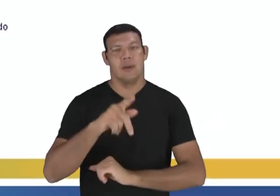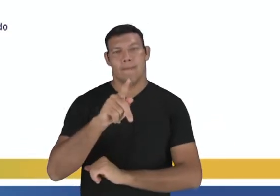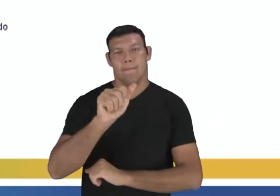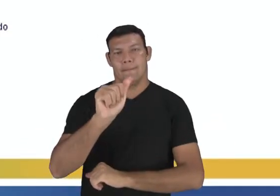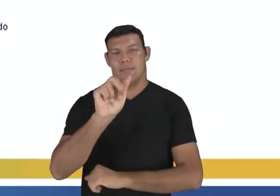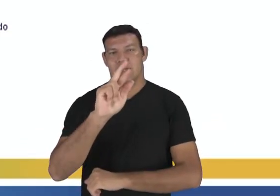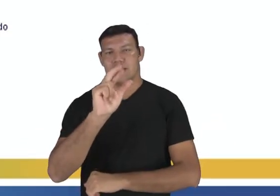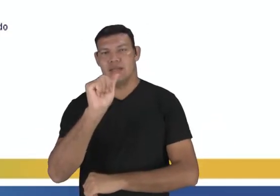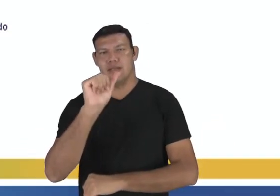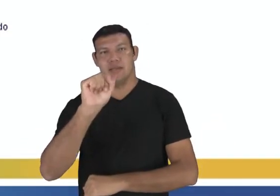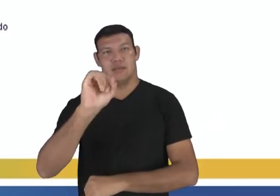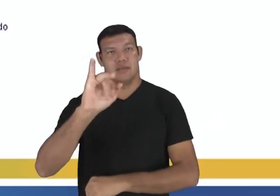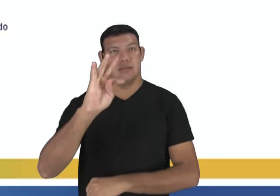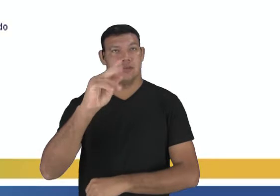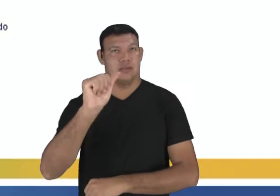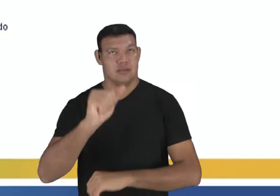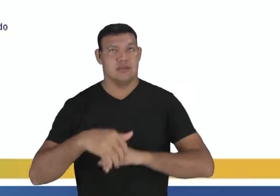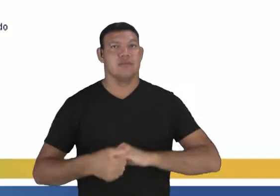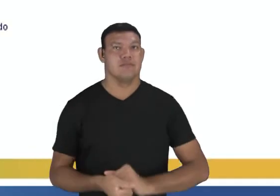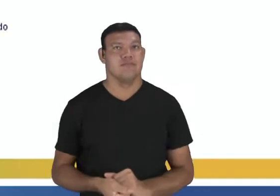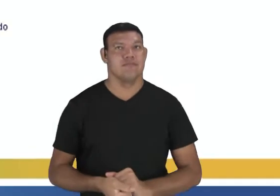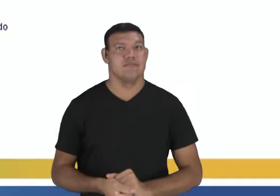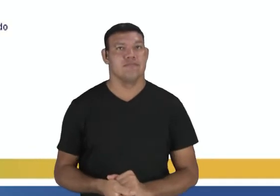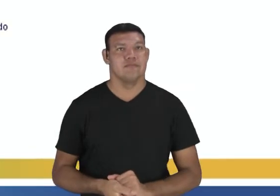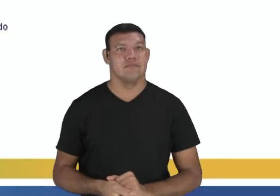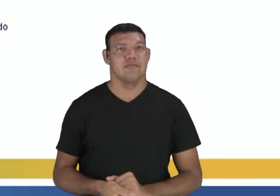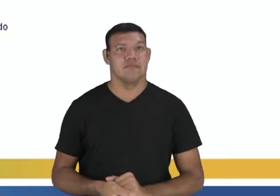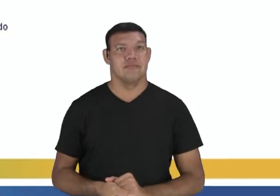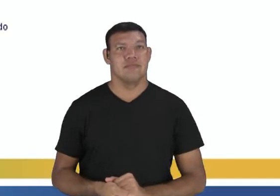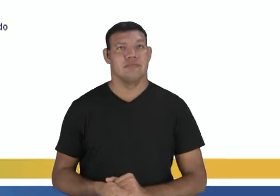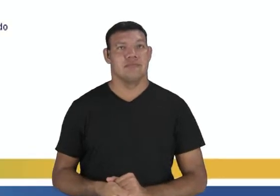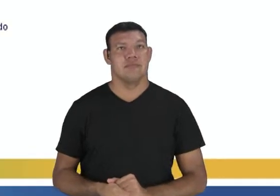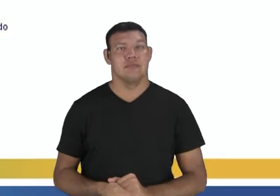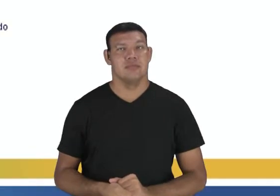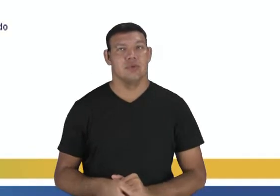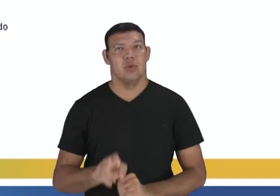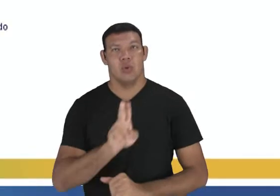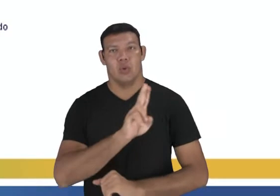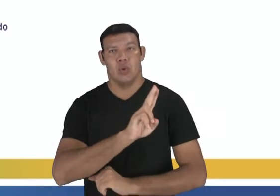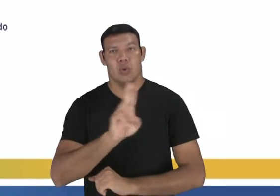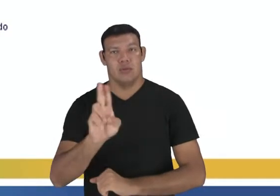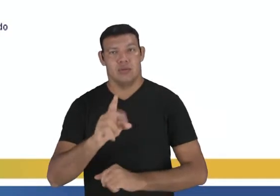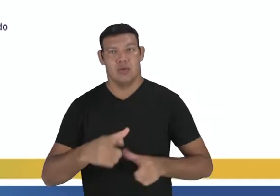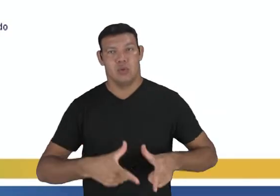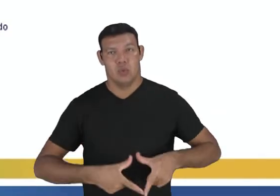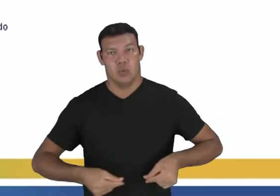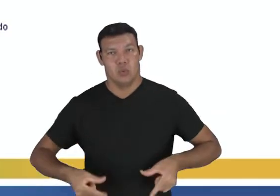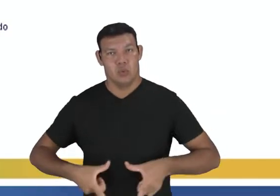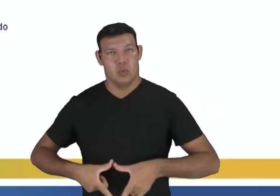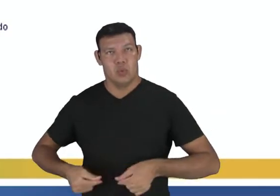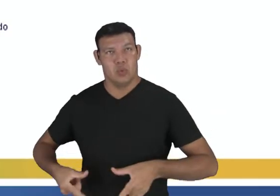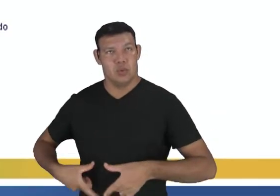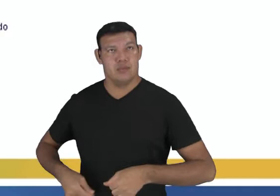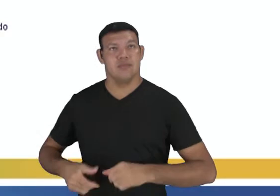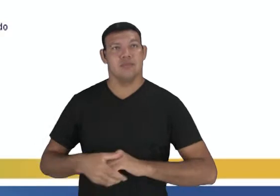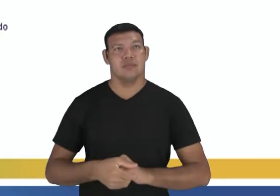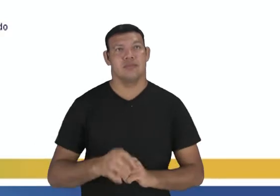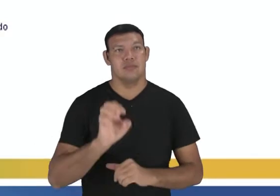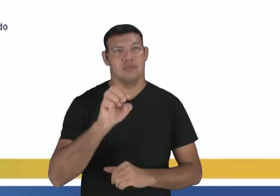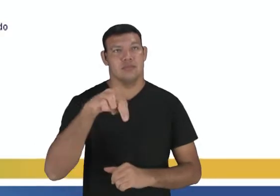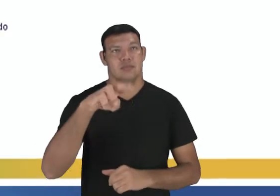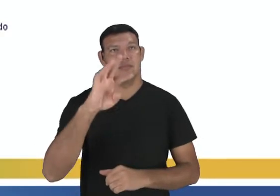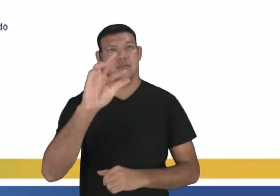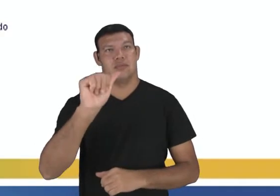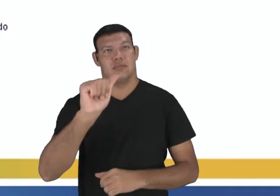Acompanhe comigo. A amebíase é uma infecção parasitária causada pela ameba Entamoeba histolítica, né, que é o nome científico